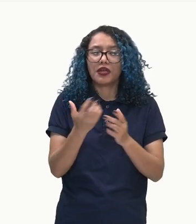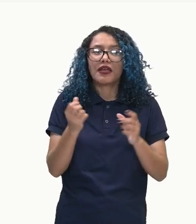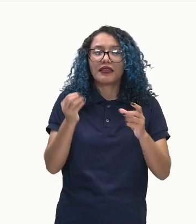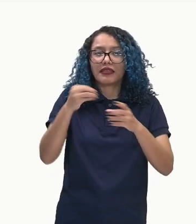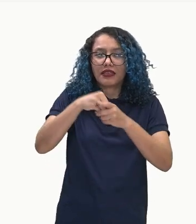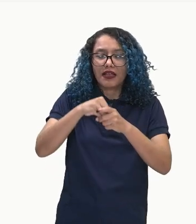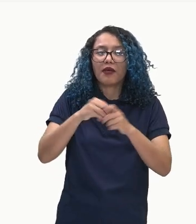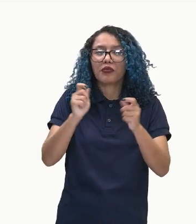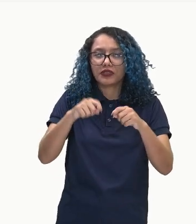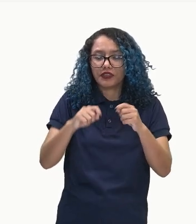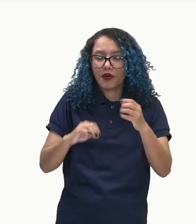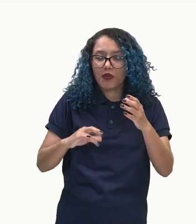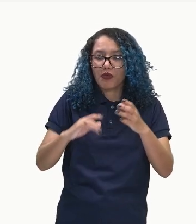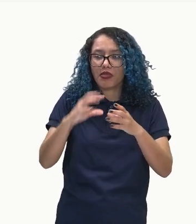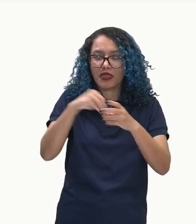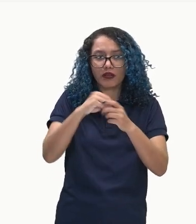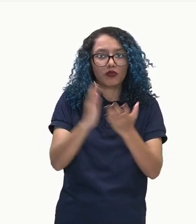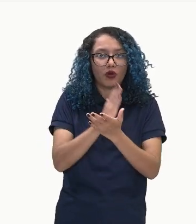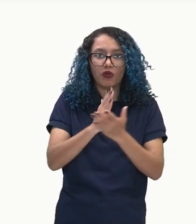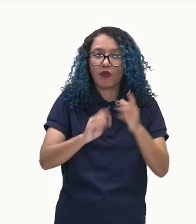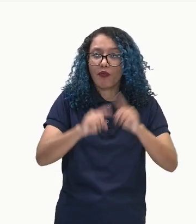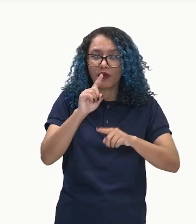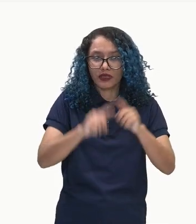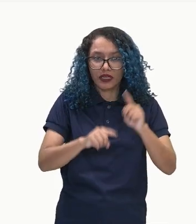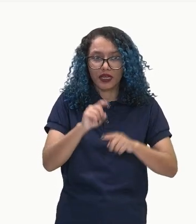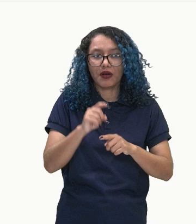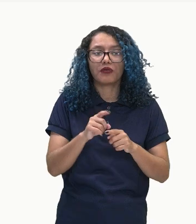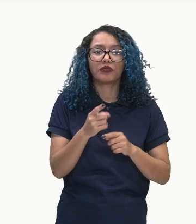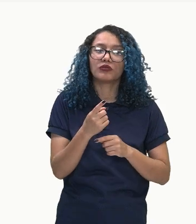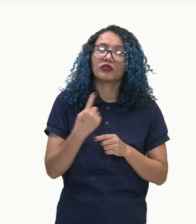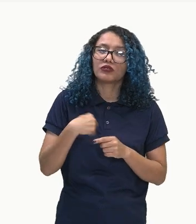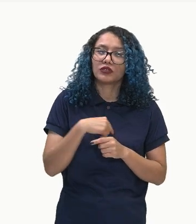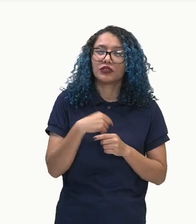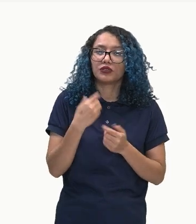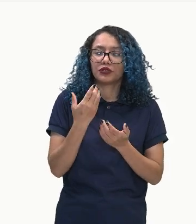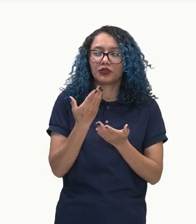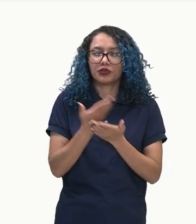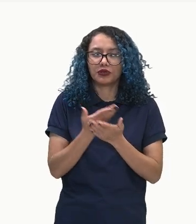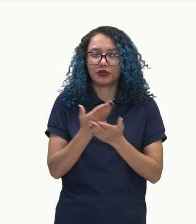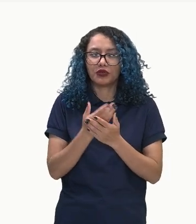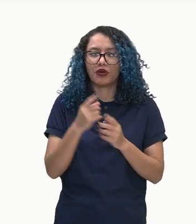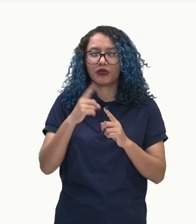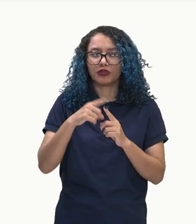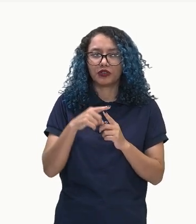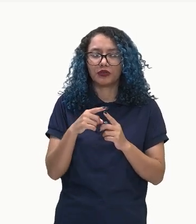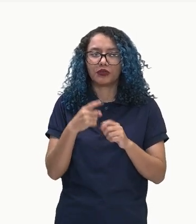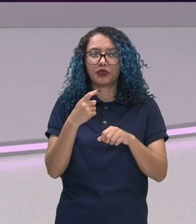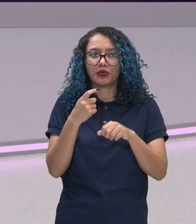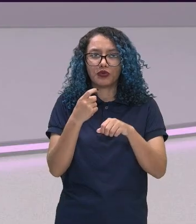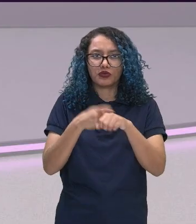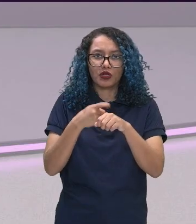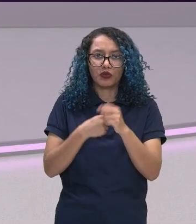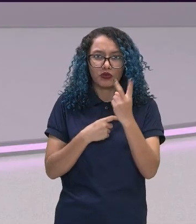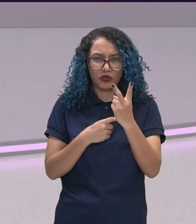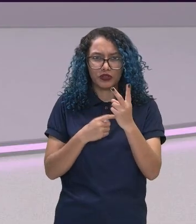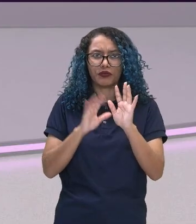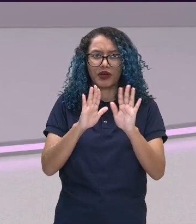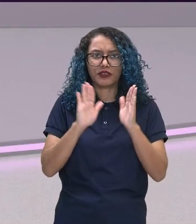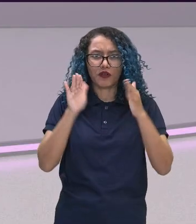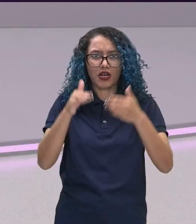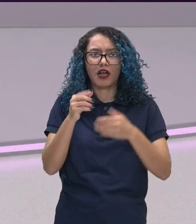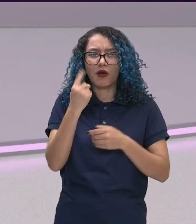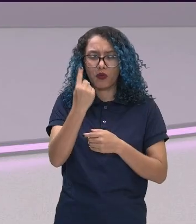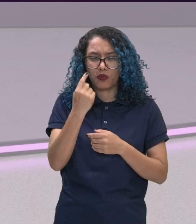mas a gente abordou na nossa aula 2 tipos de sólido geométrico para calcular volume. Mas eu vou dar ênfase para um aqui. Olha o que eu tenho aqui ao meu lado.